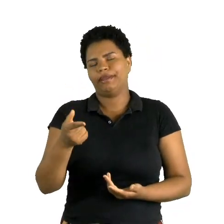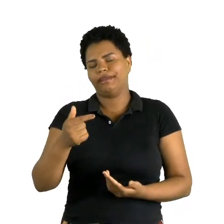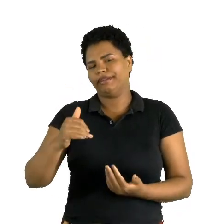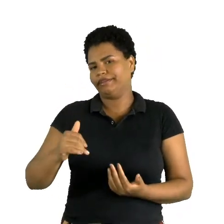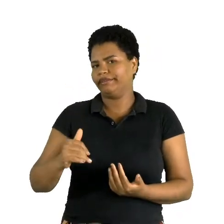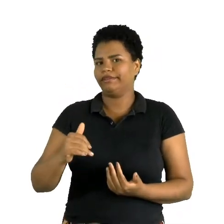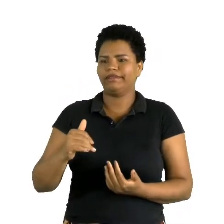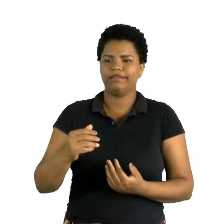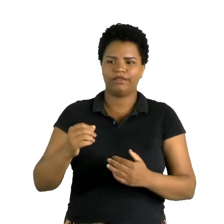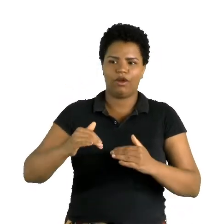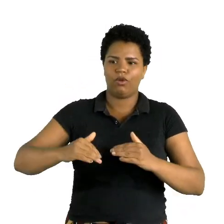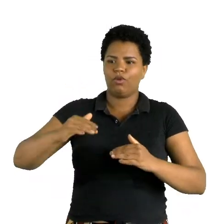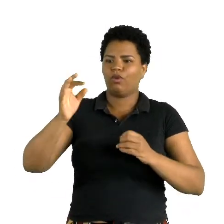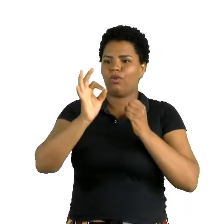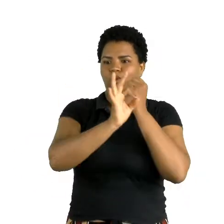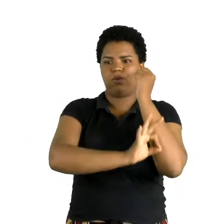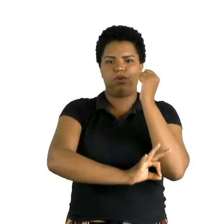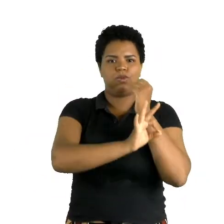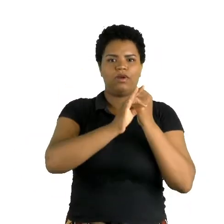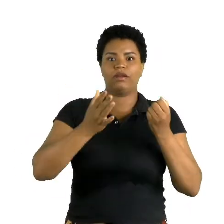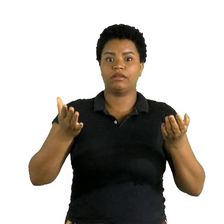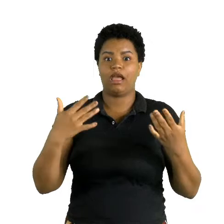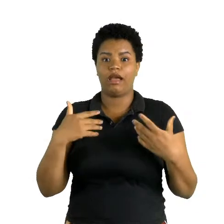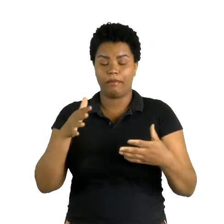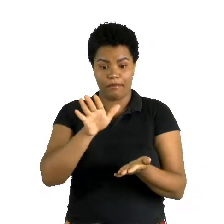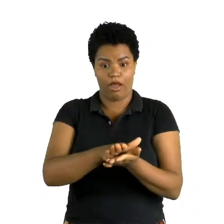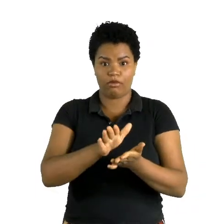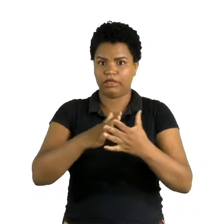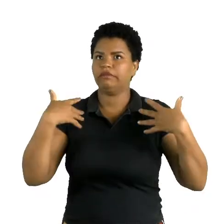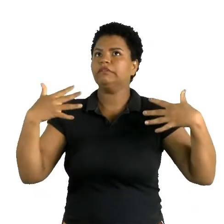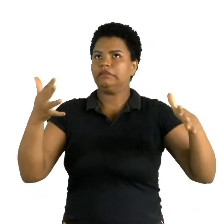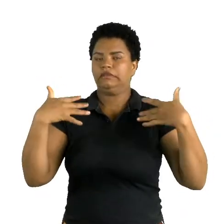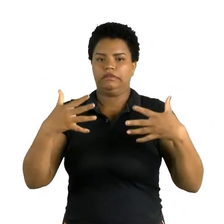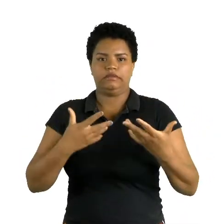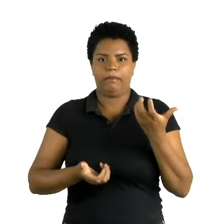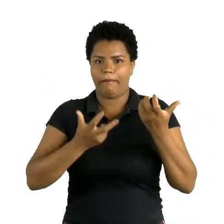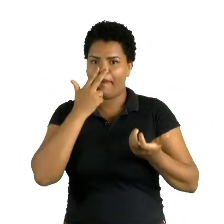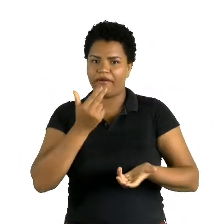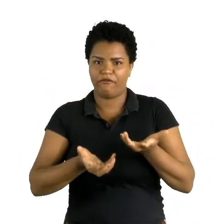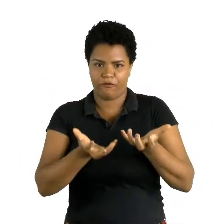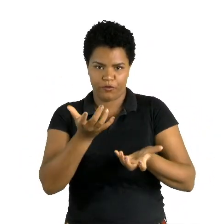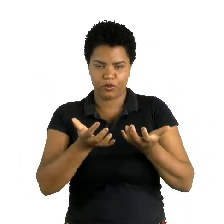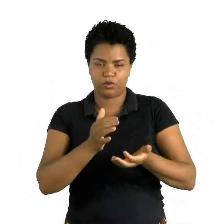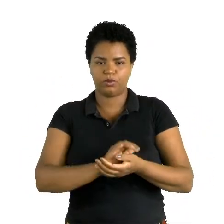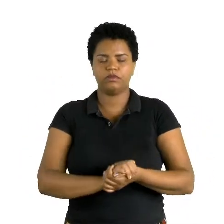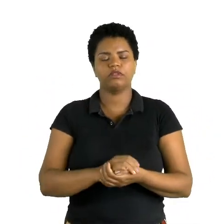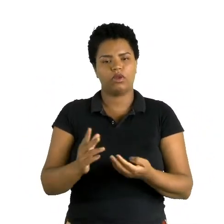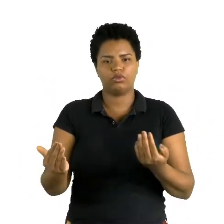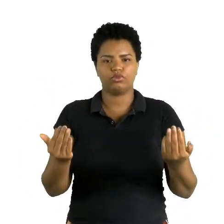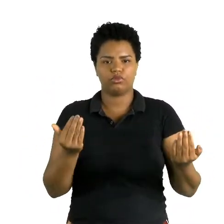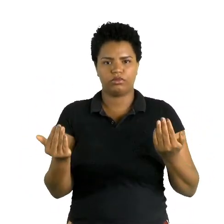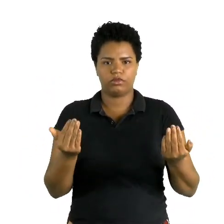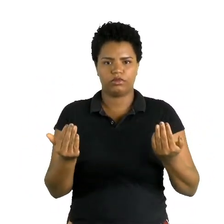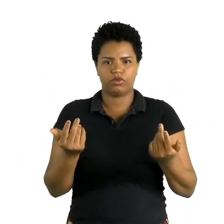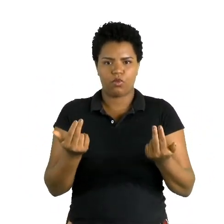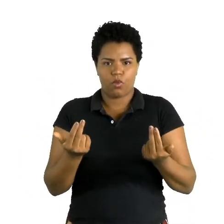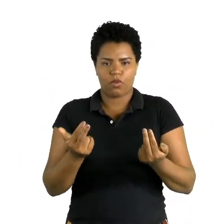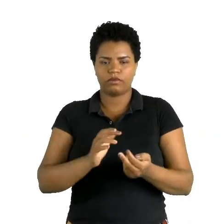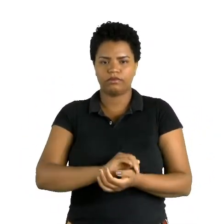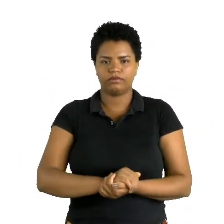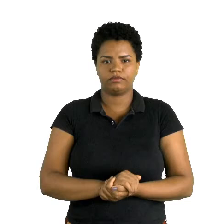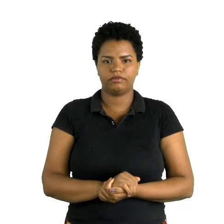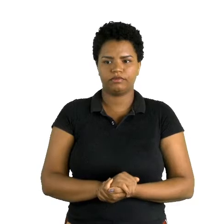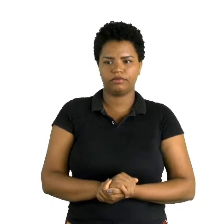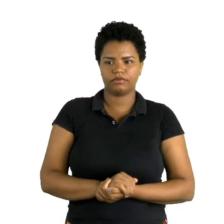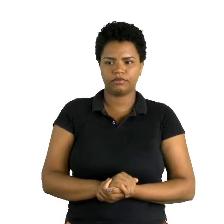essa semana que estava praticamente assim pegando fogo. Então vamos lá, esse nosso exemplo de igualdade aqui. Palmas is